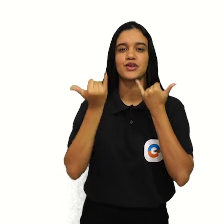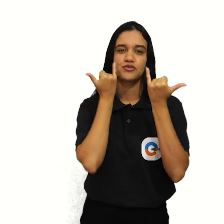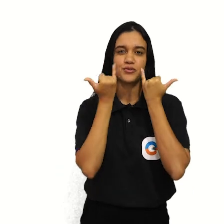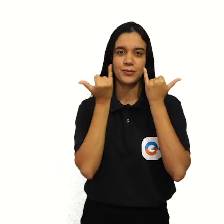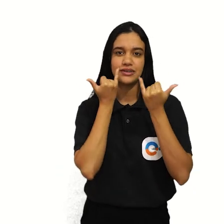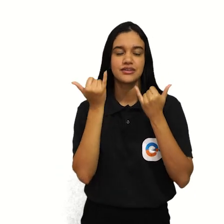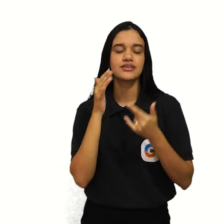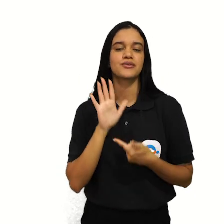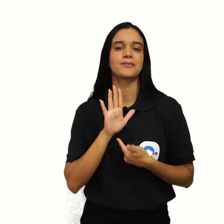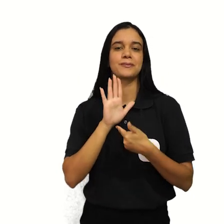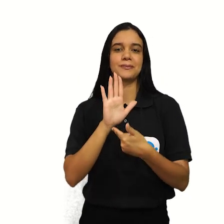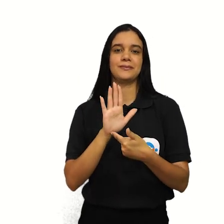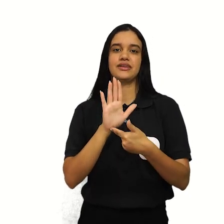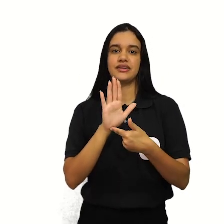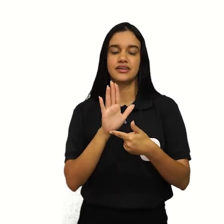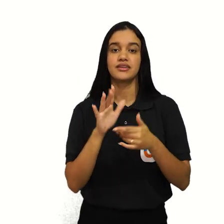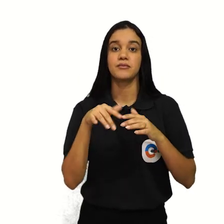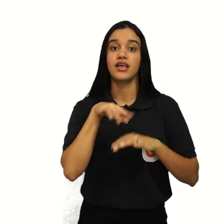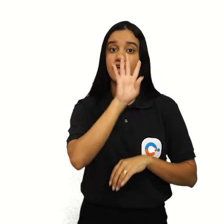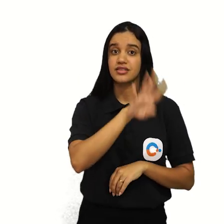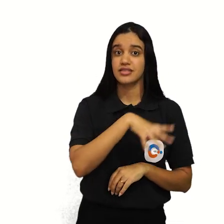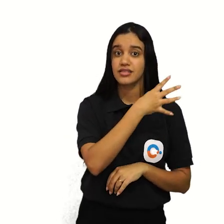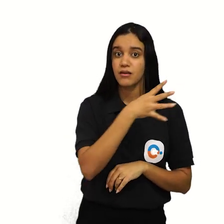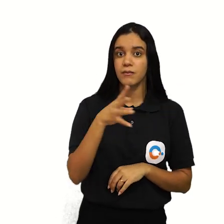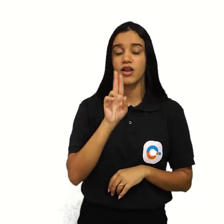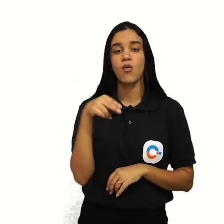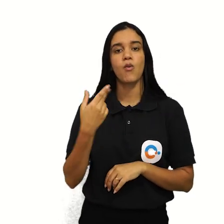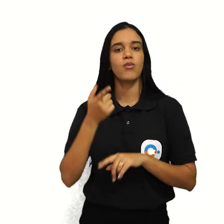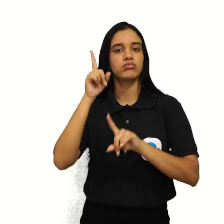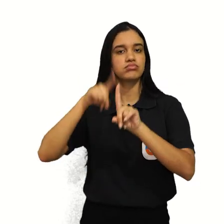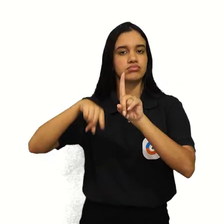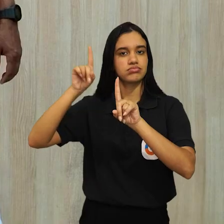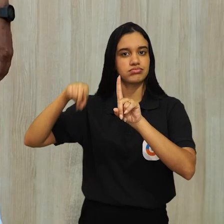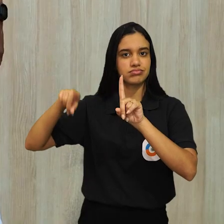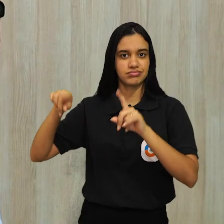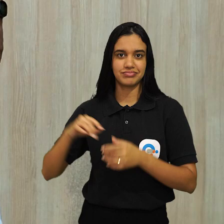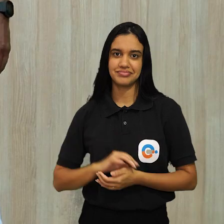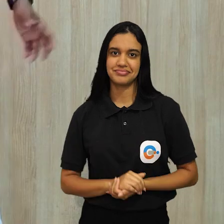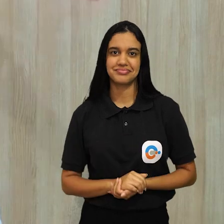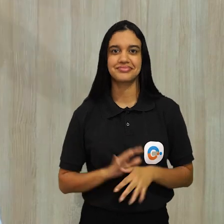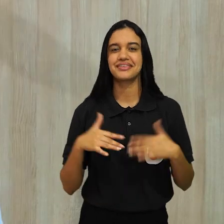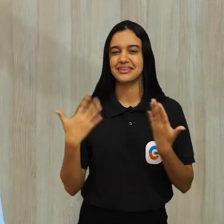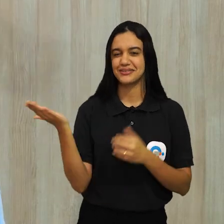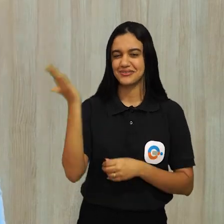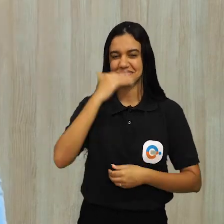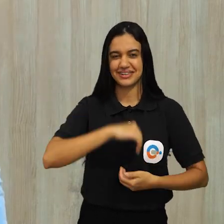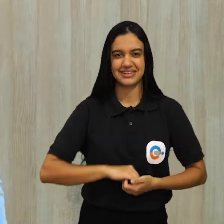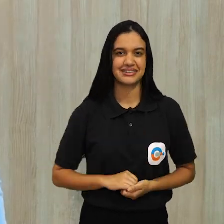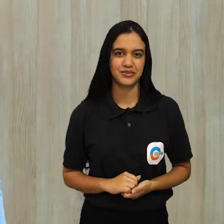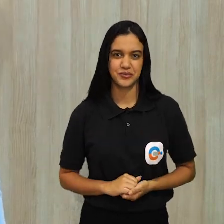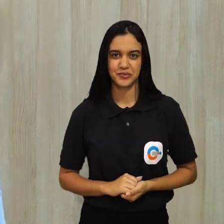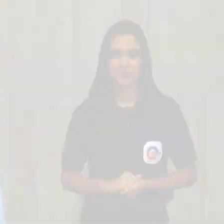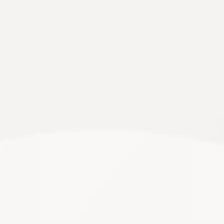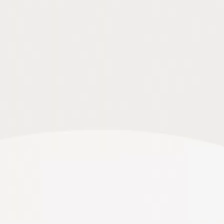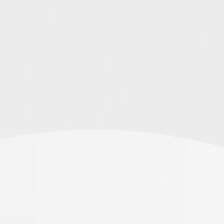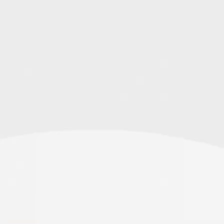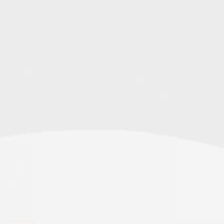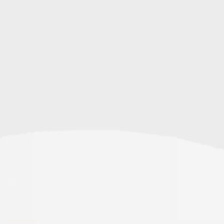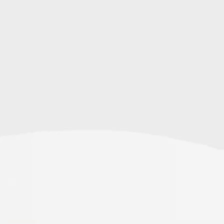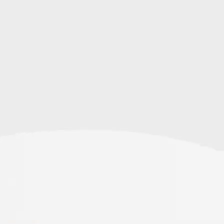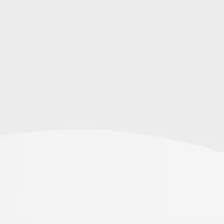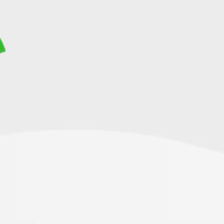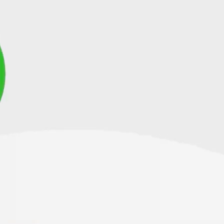informações apresentadas em tabelas e ou gráficos. Então, vem comigo nessa onda?